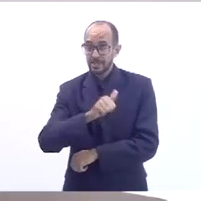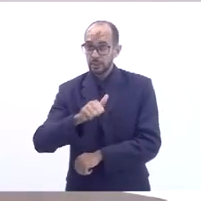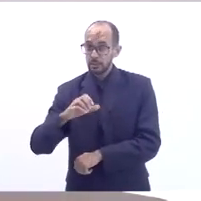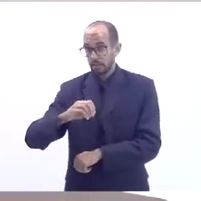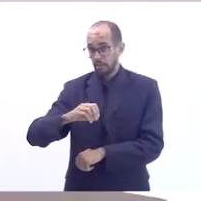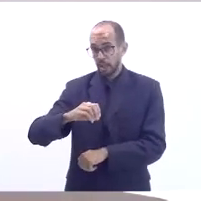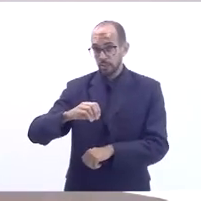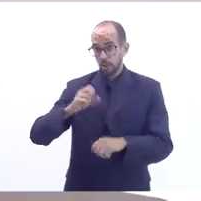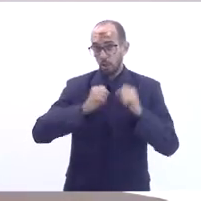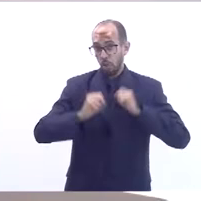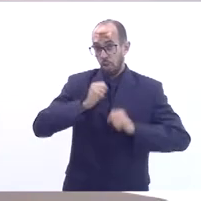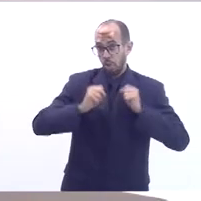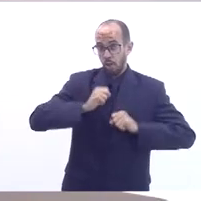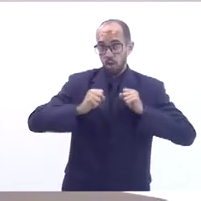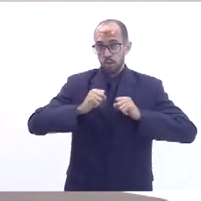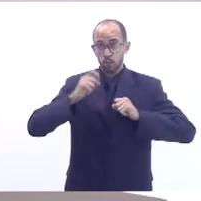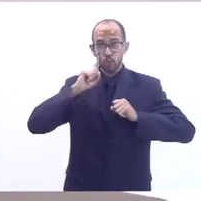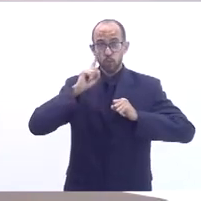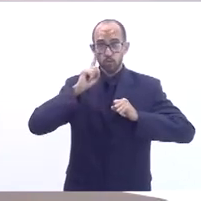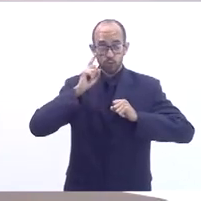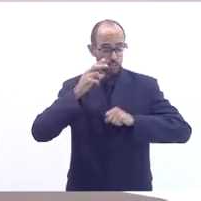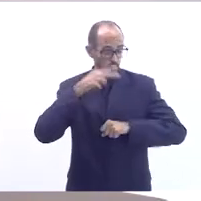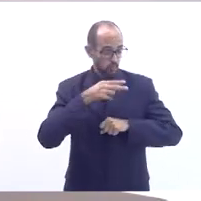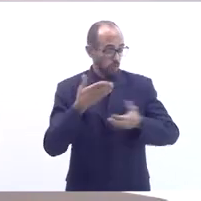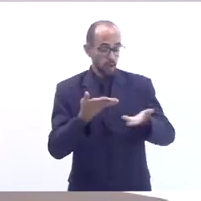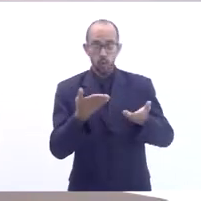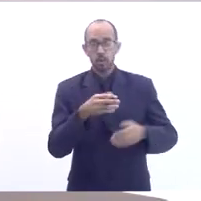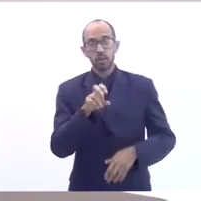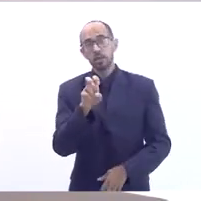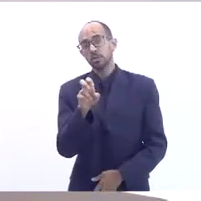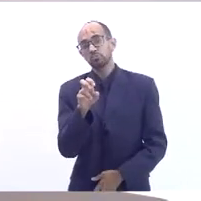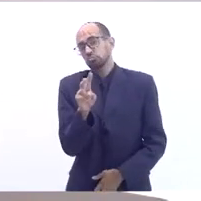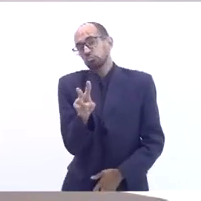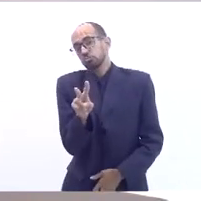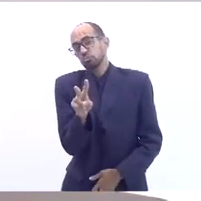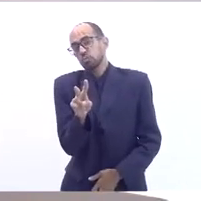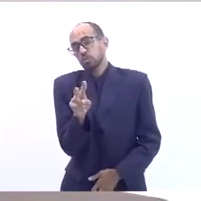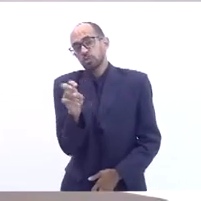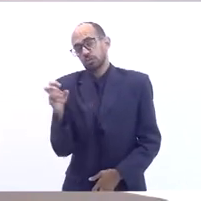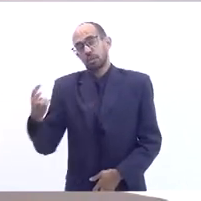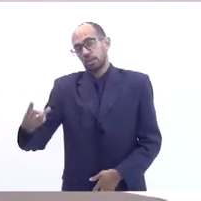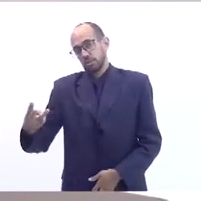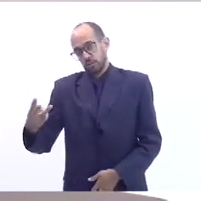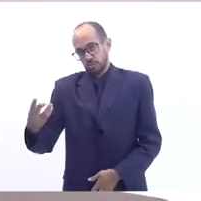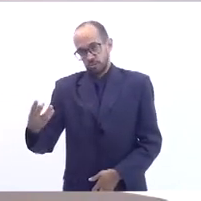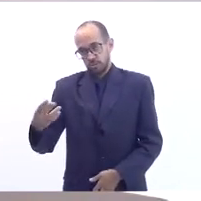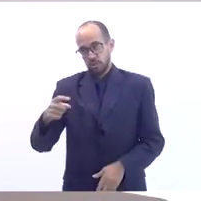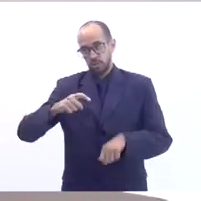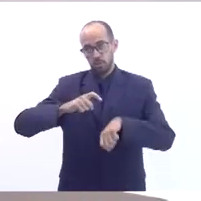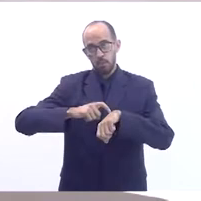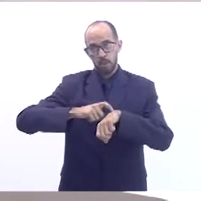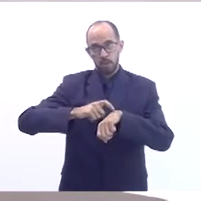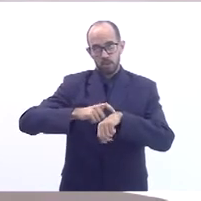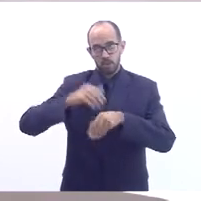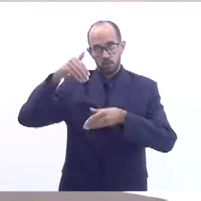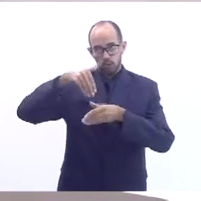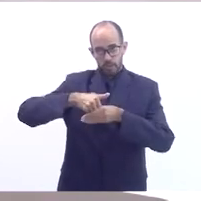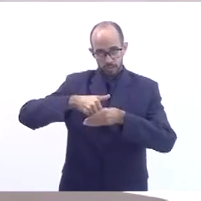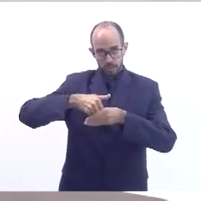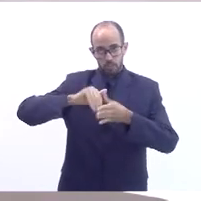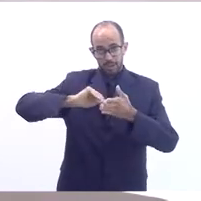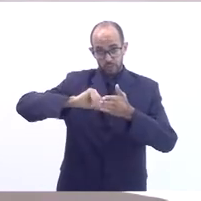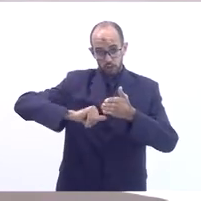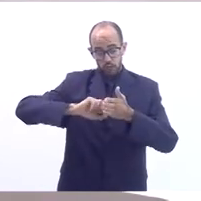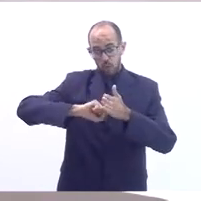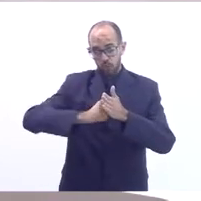quatro tem cinco eles viram isso ficaram impressionados e na hora da votação do veto que eu consegui ter